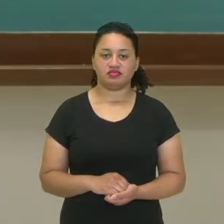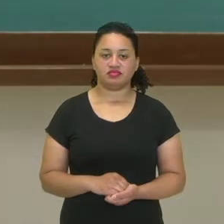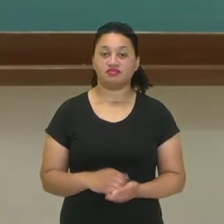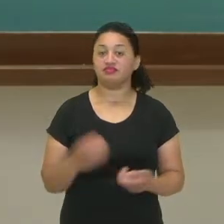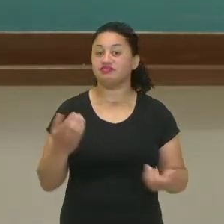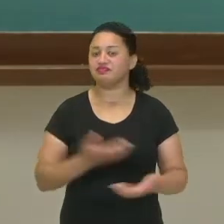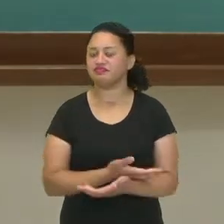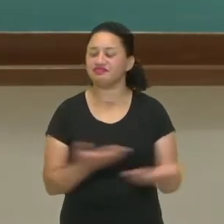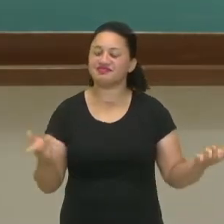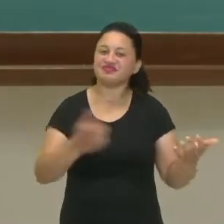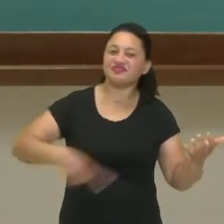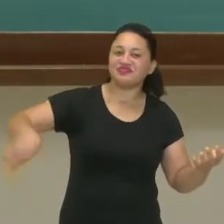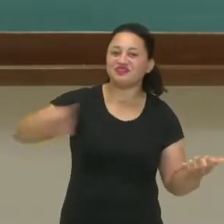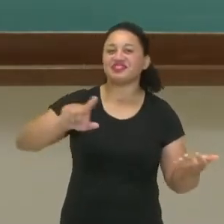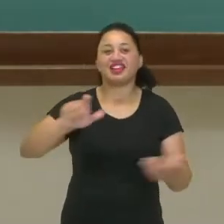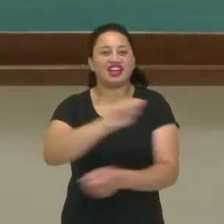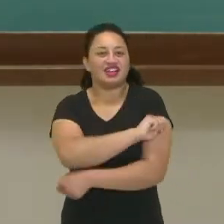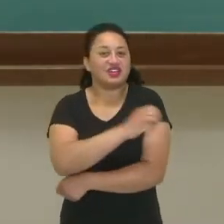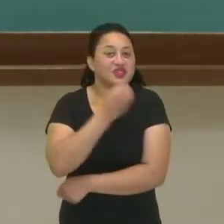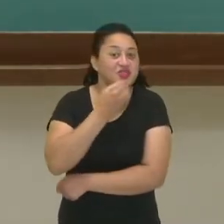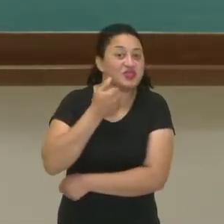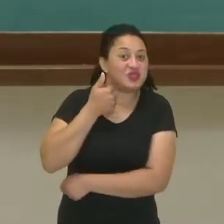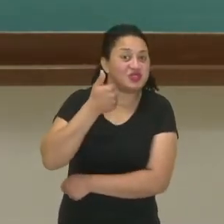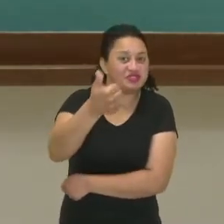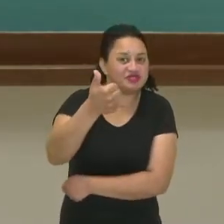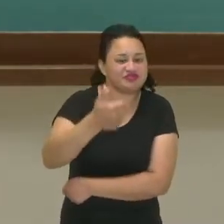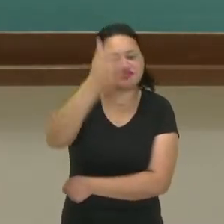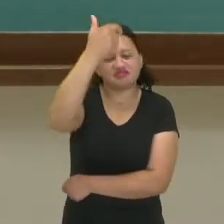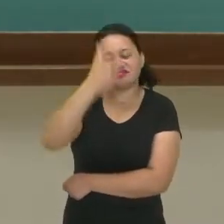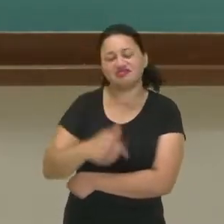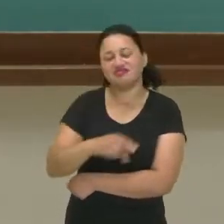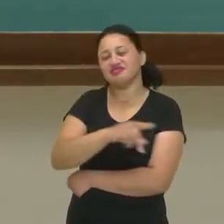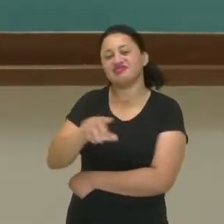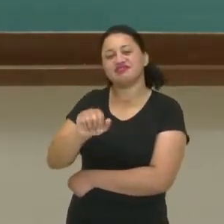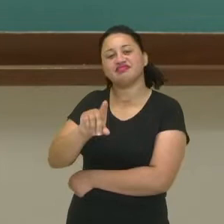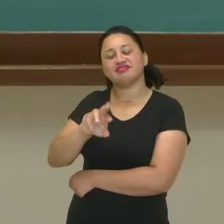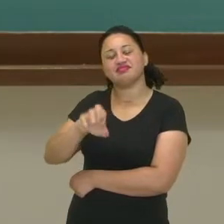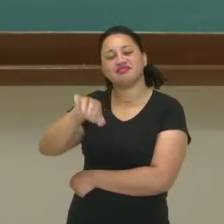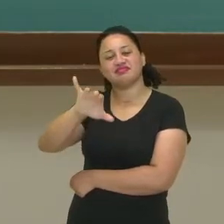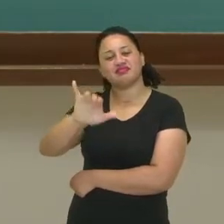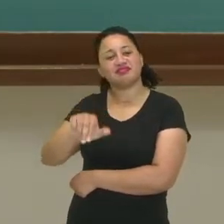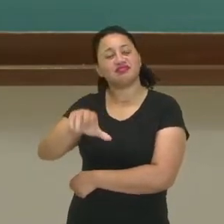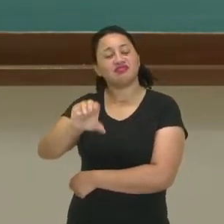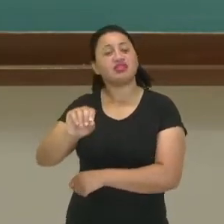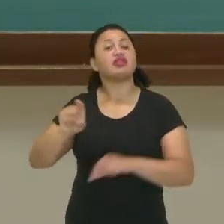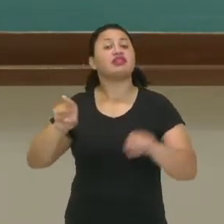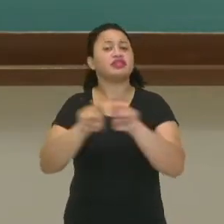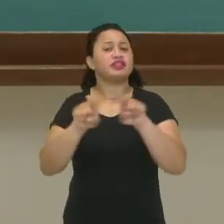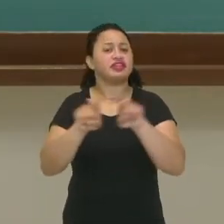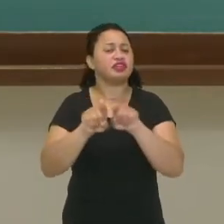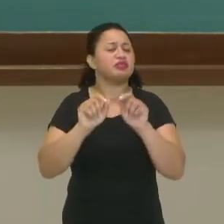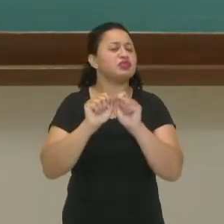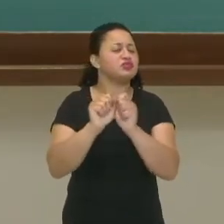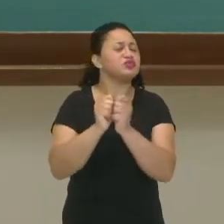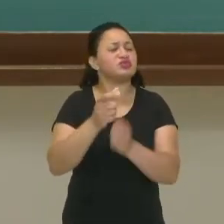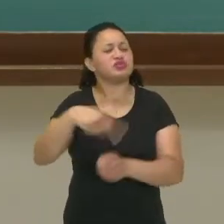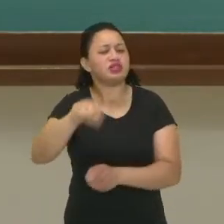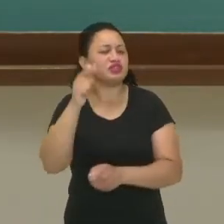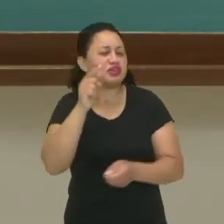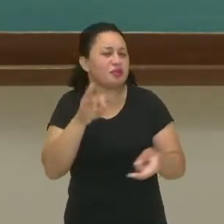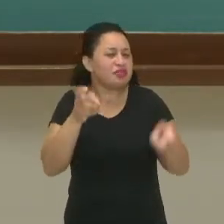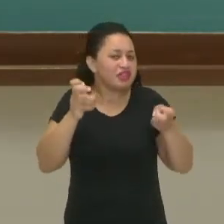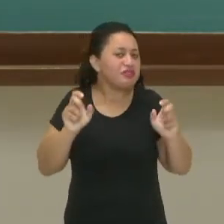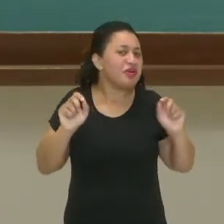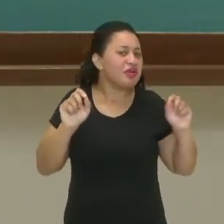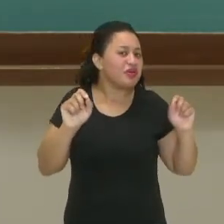Salve, salve, salve, meu querido e minha querida! Tudo bem? Professor Adriano na área! E como você já pôde perceber aí do outro